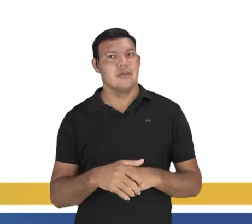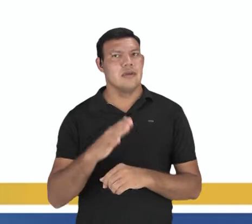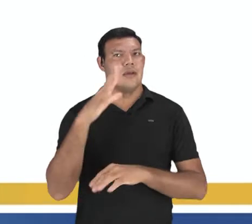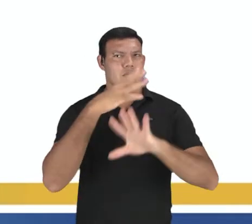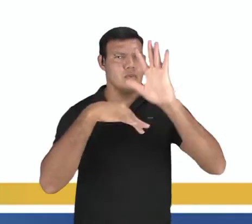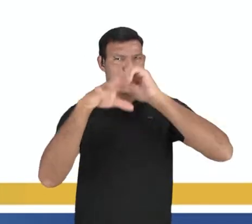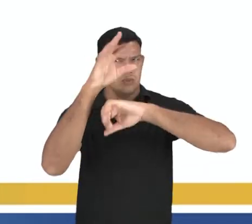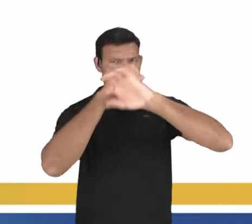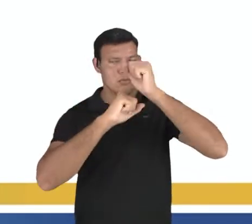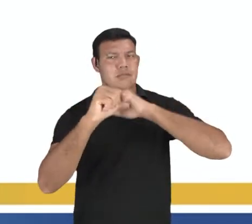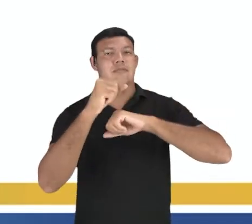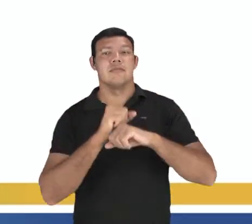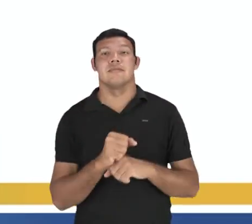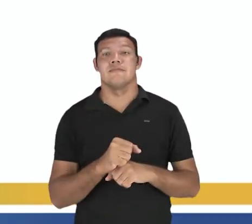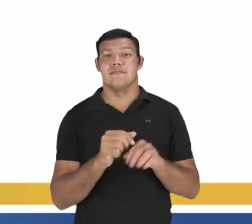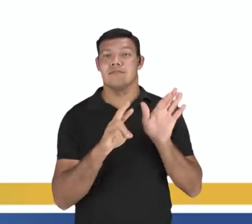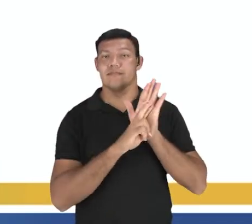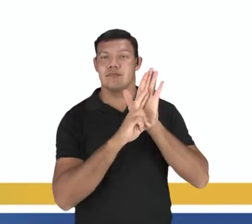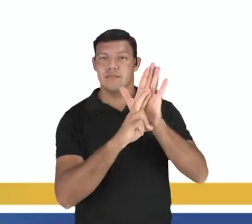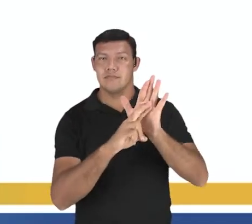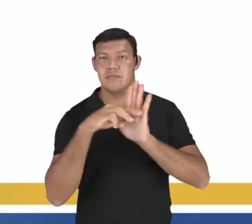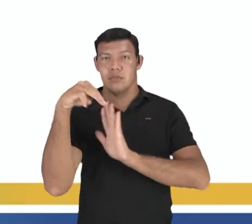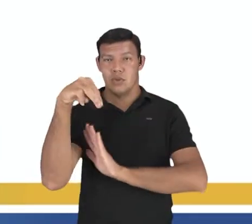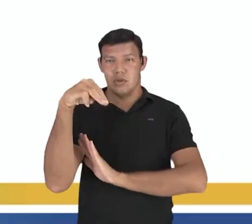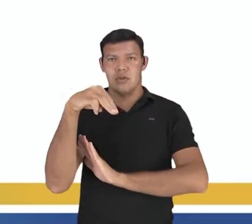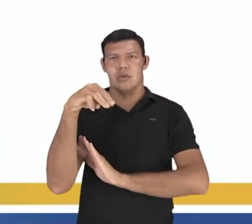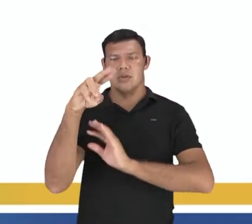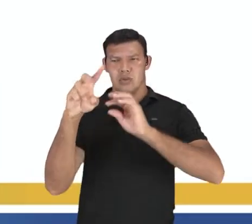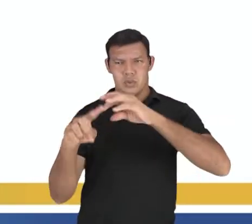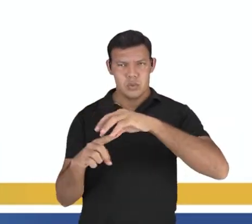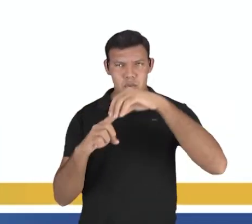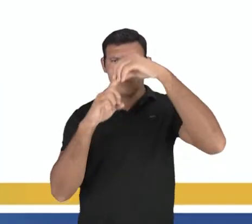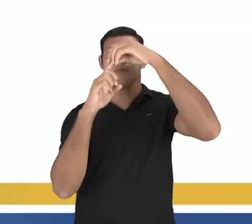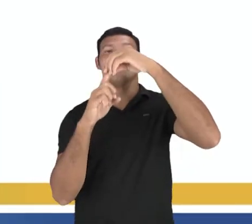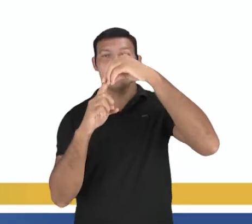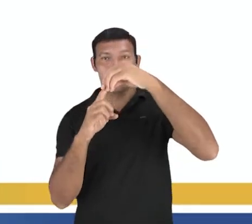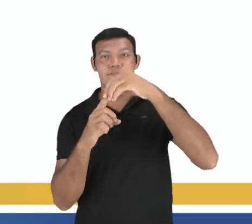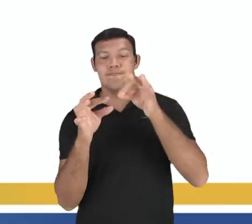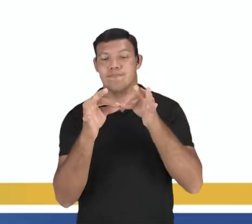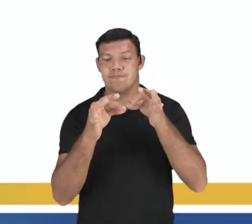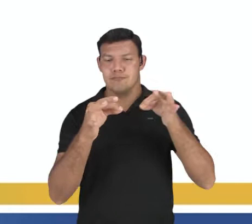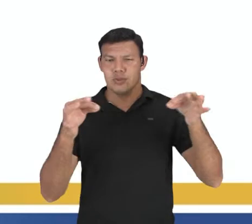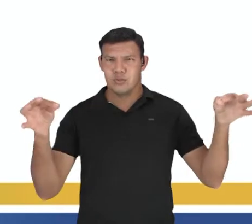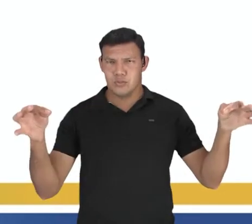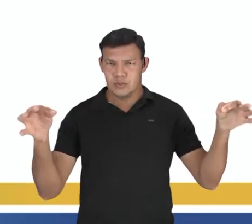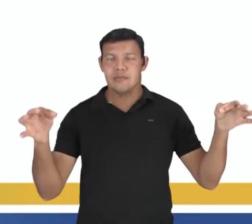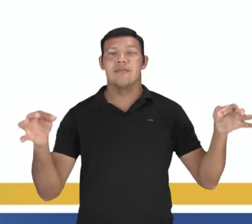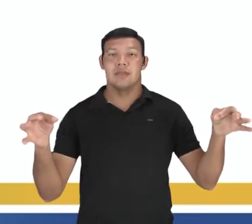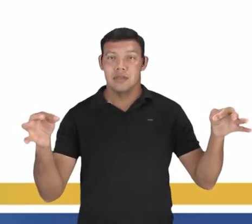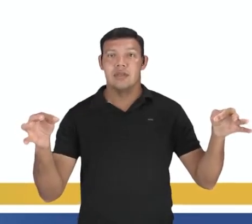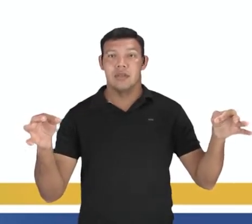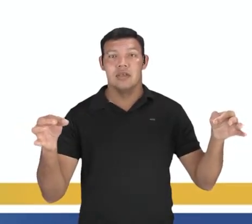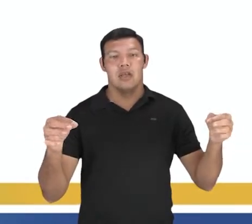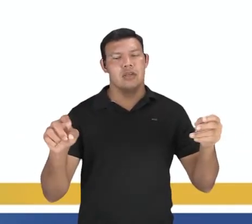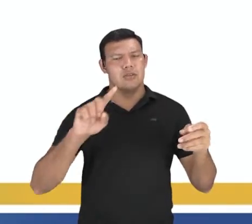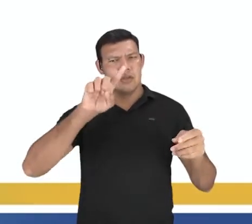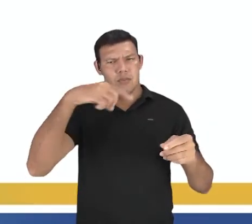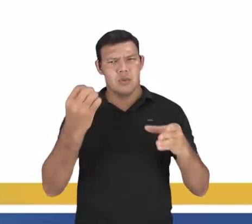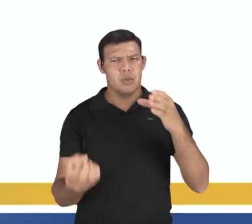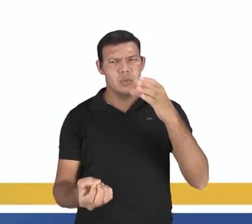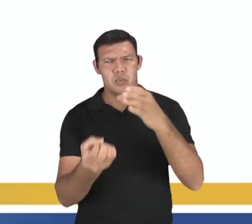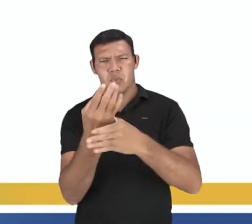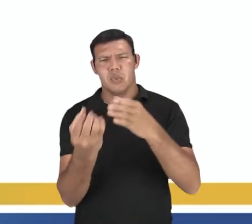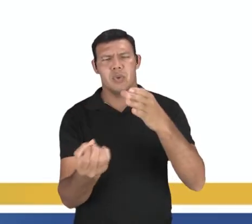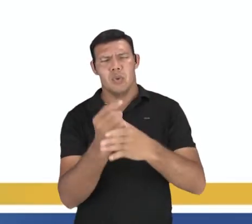que o metro representado pelo M foi criado como unidade padrão de medida de comprimento e com base neles surgir outras